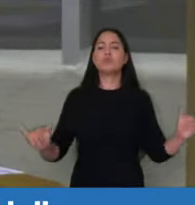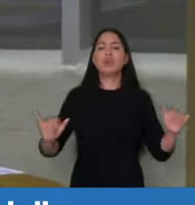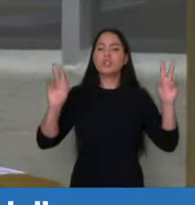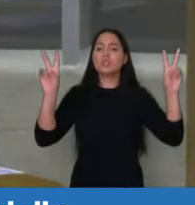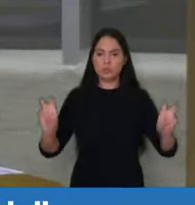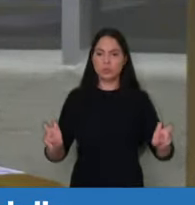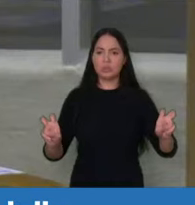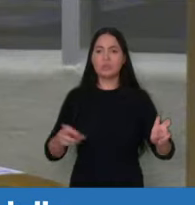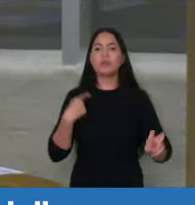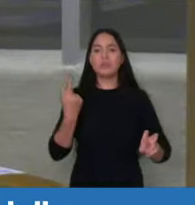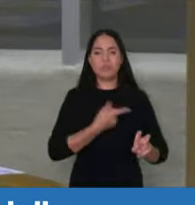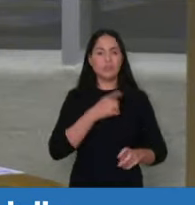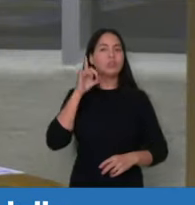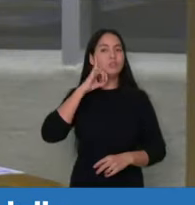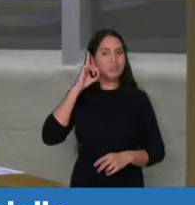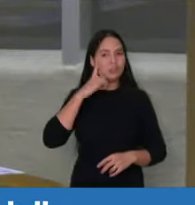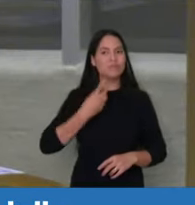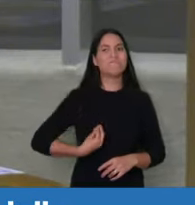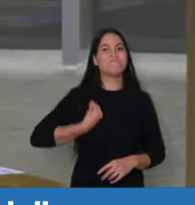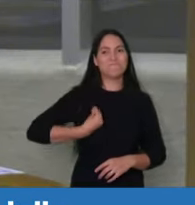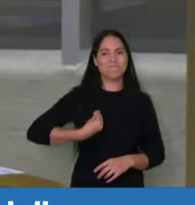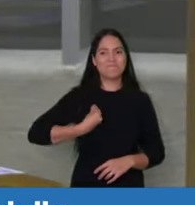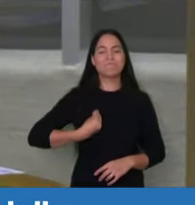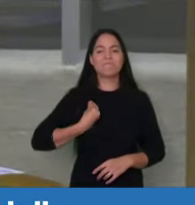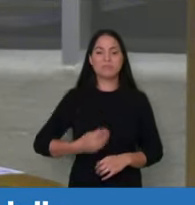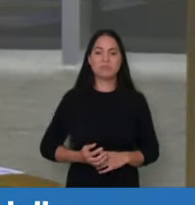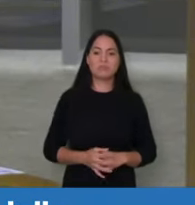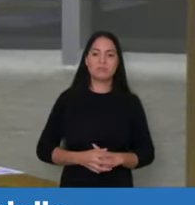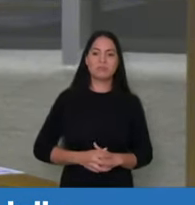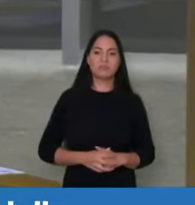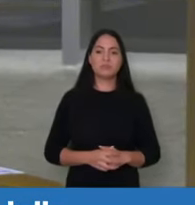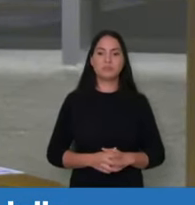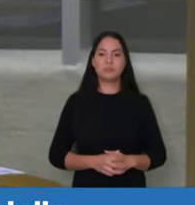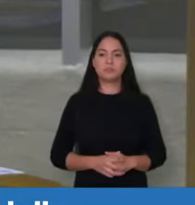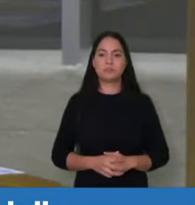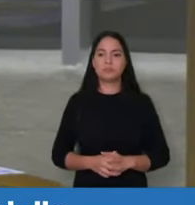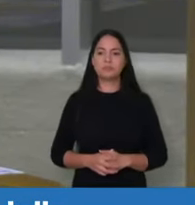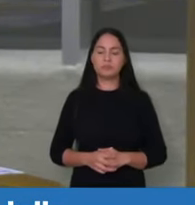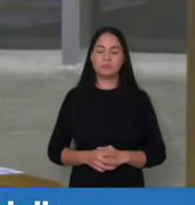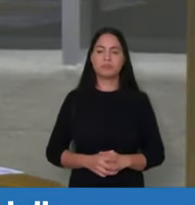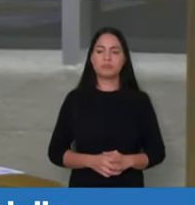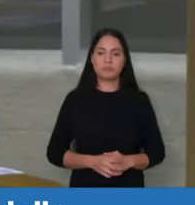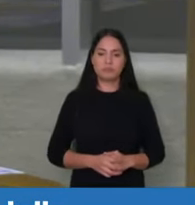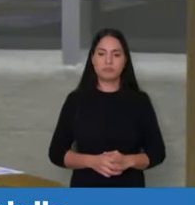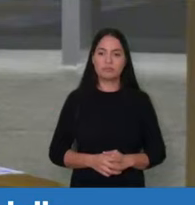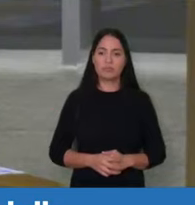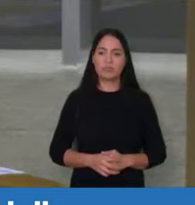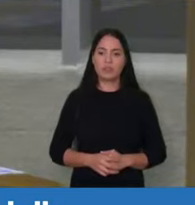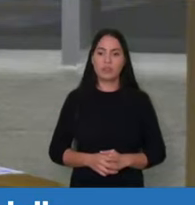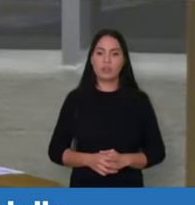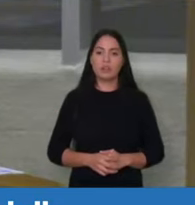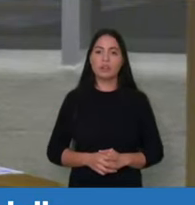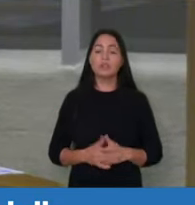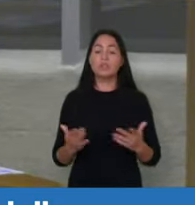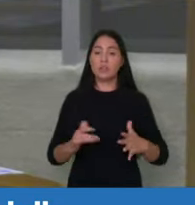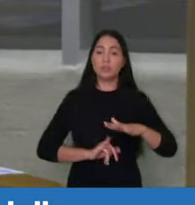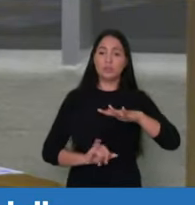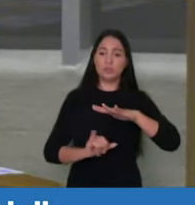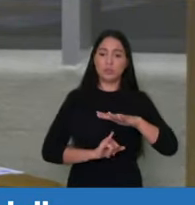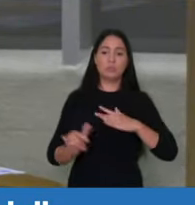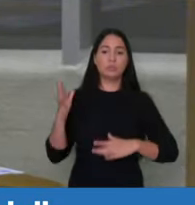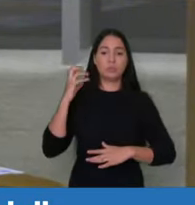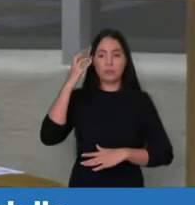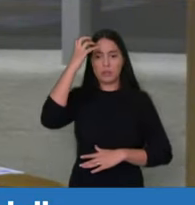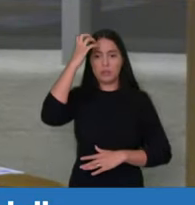vive naquele dia a dia, né? Naquela situação em que a gente tá imerso ali no Rio de Janeiro. O Instituto Marielle Franco é uma